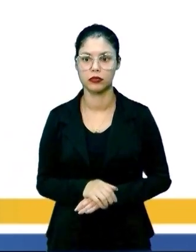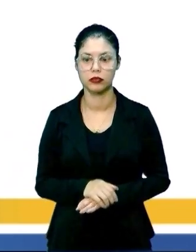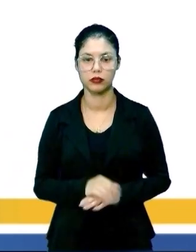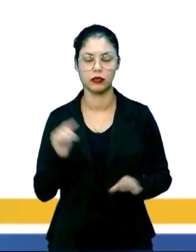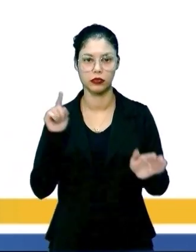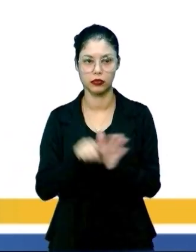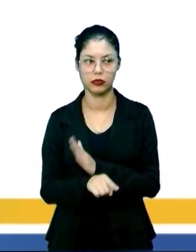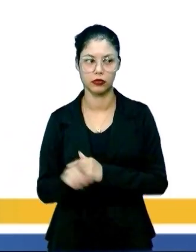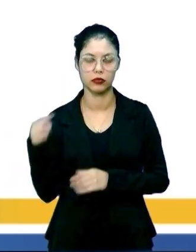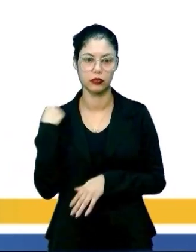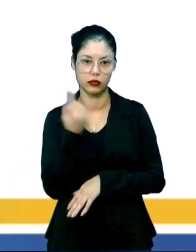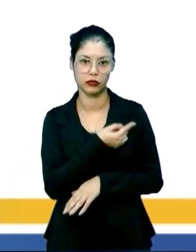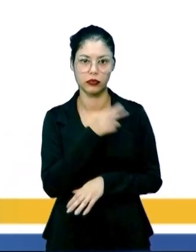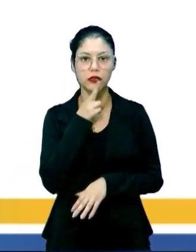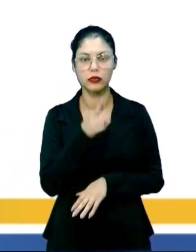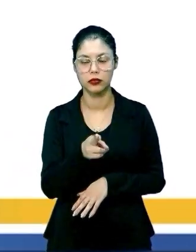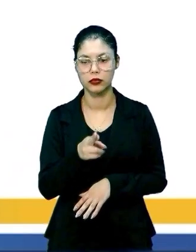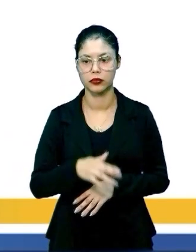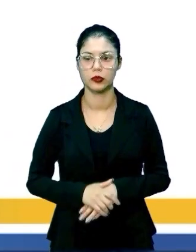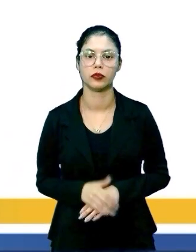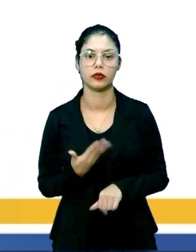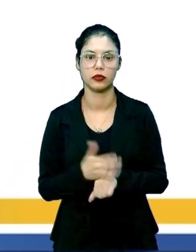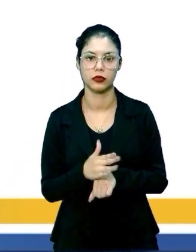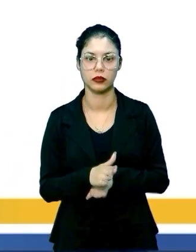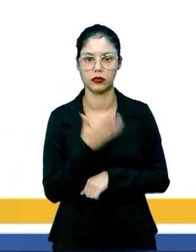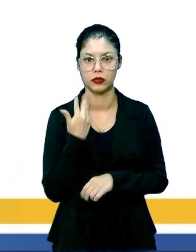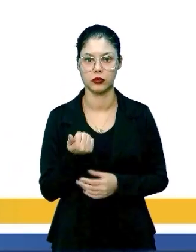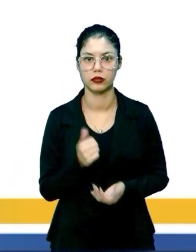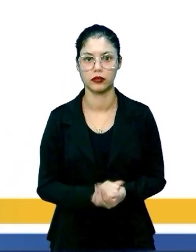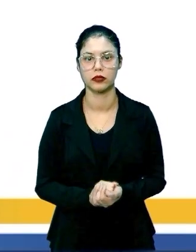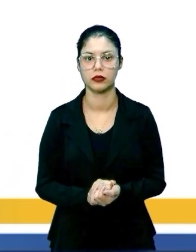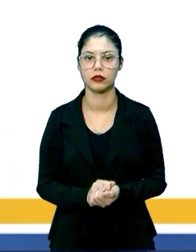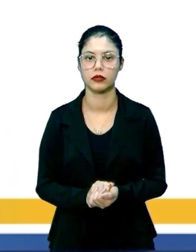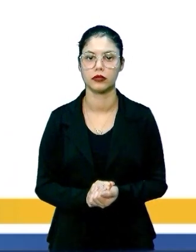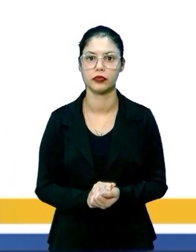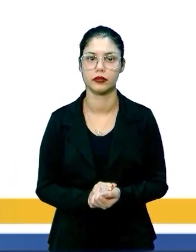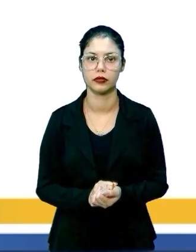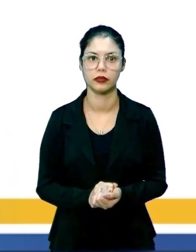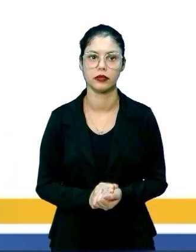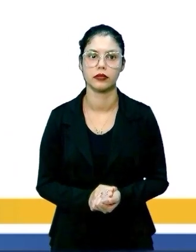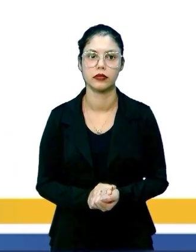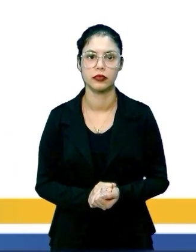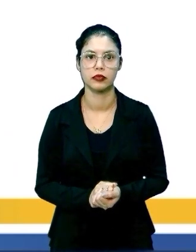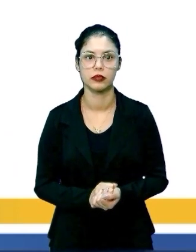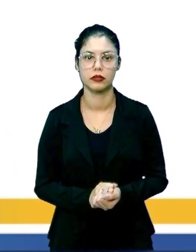uma questão para nós podermos praticar melhor.